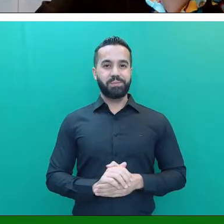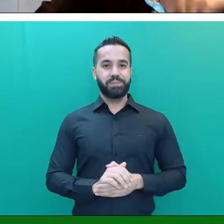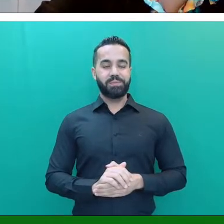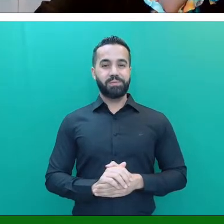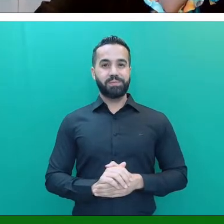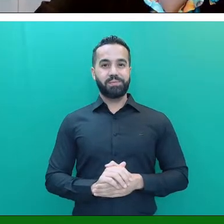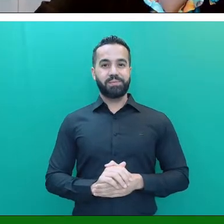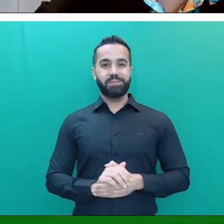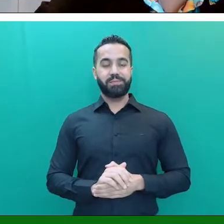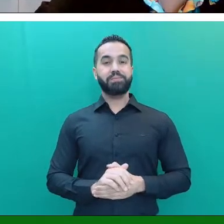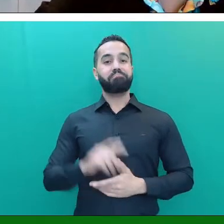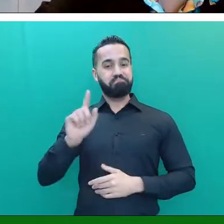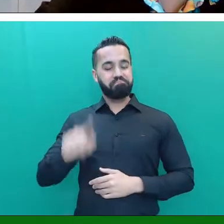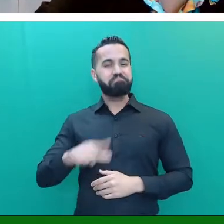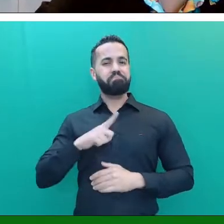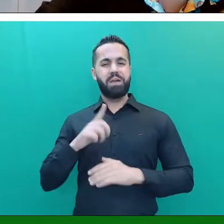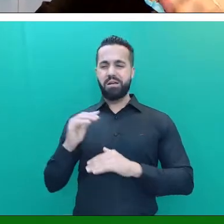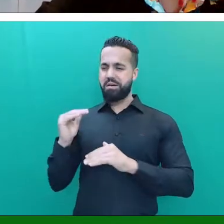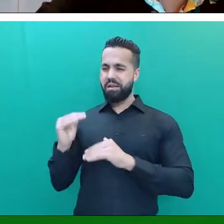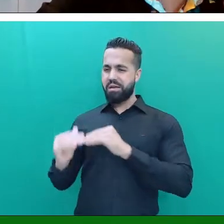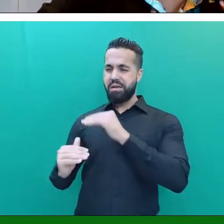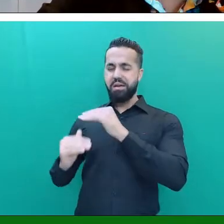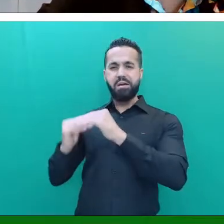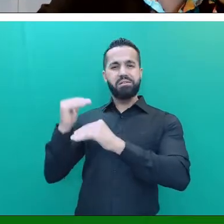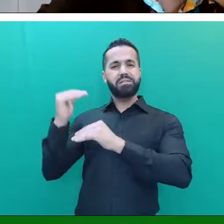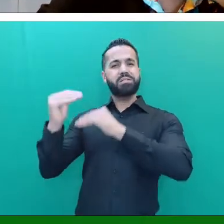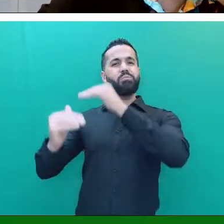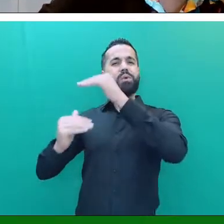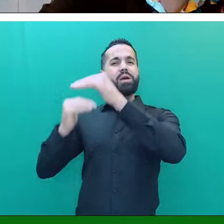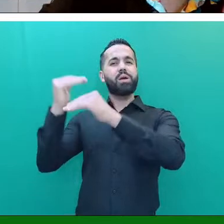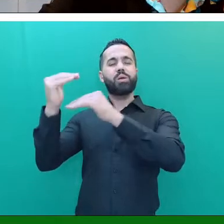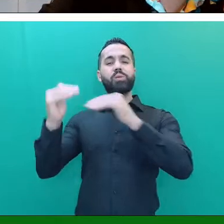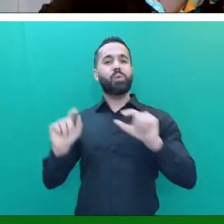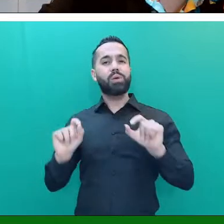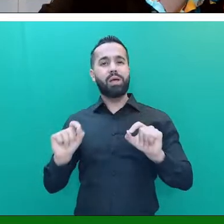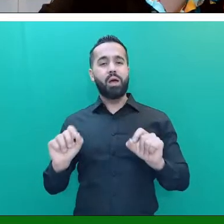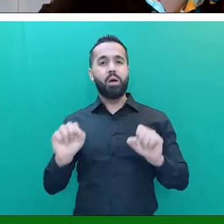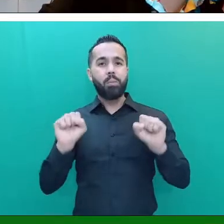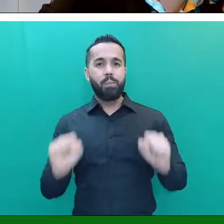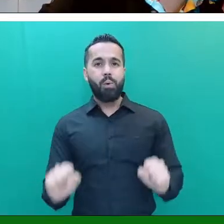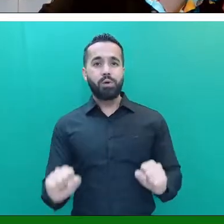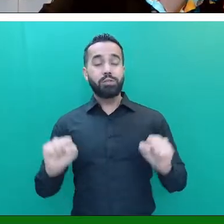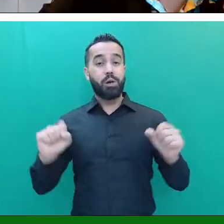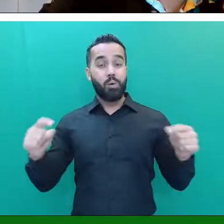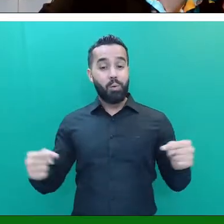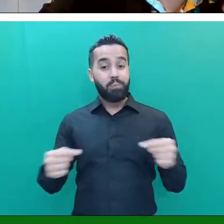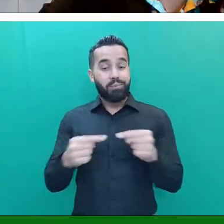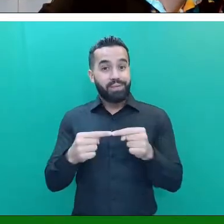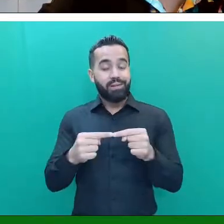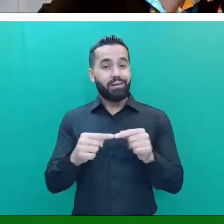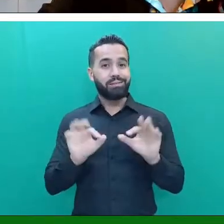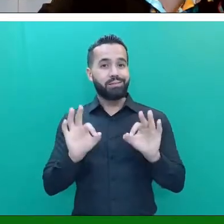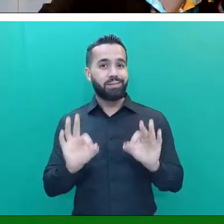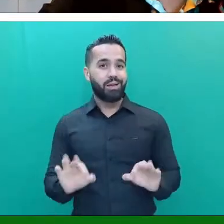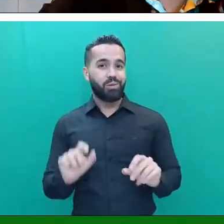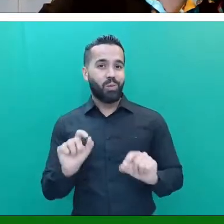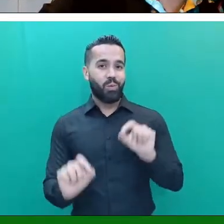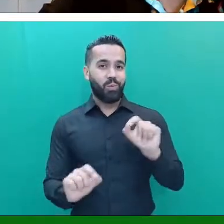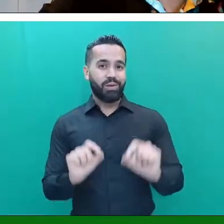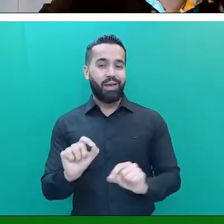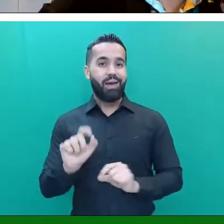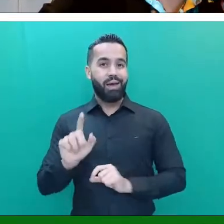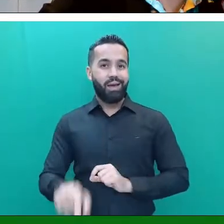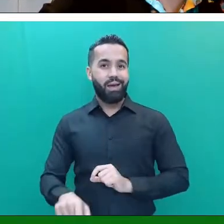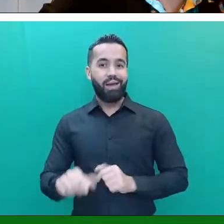de grande crescimento. E isso pode ter a ver, de fato tem a ver, e está informado